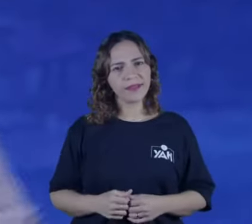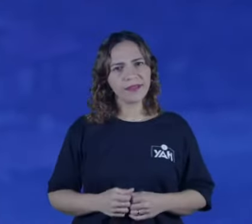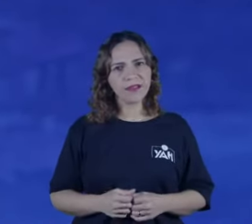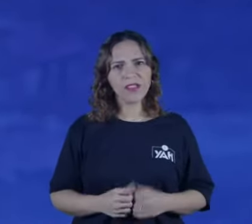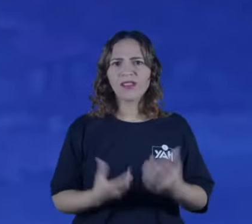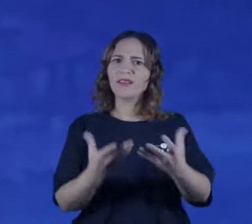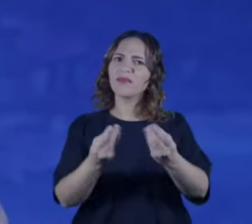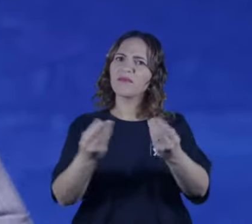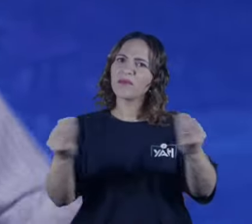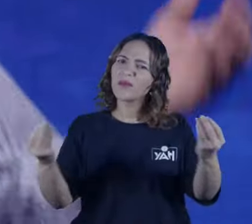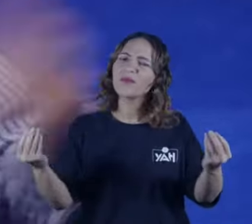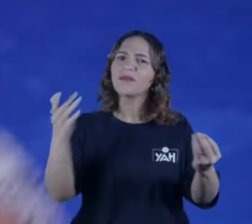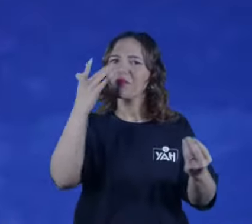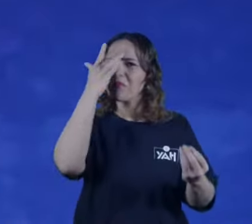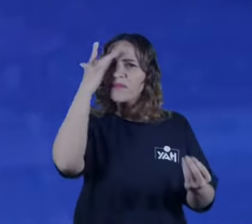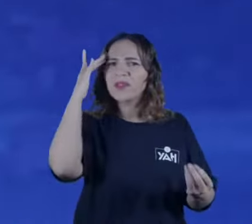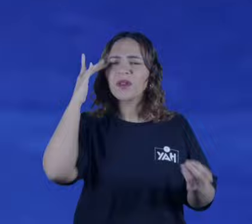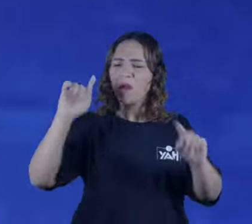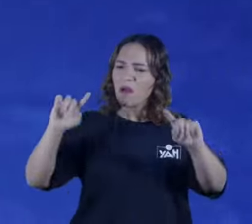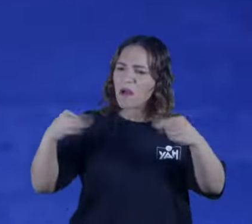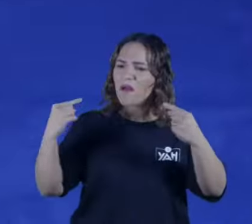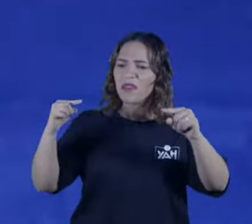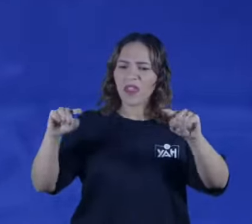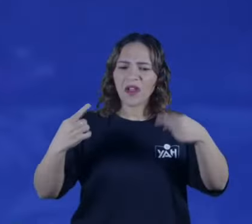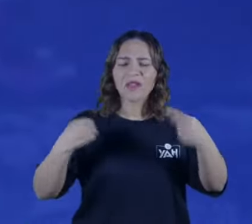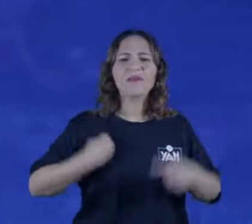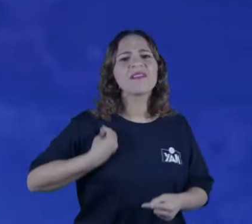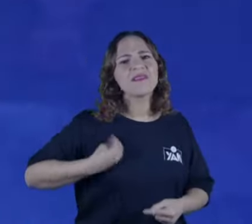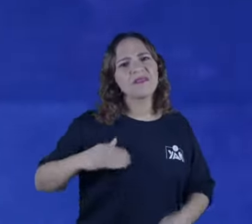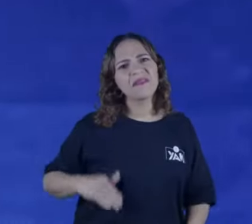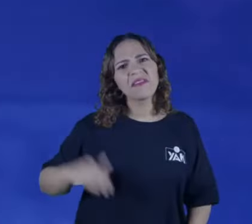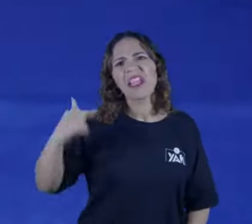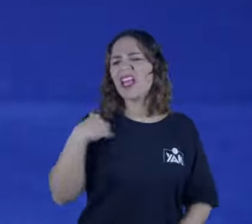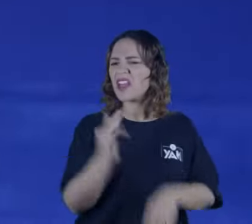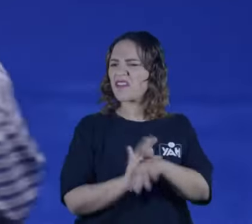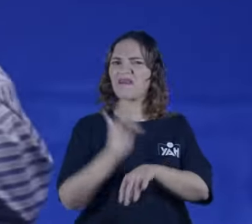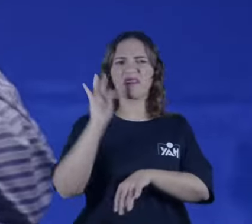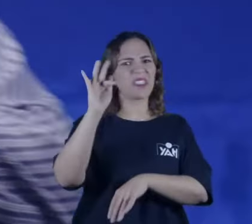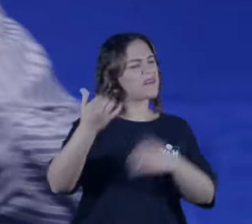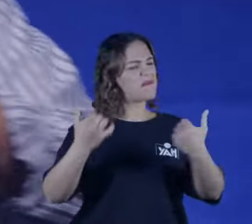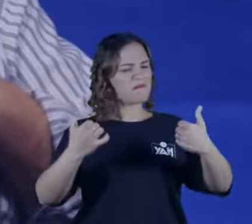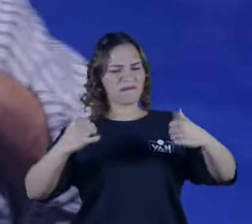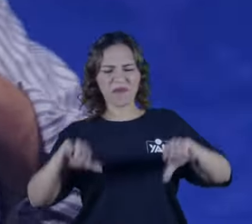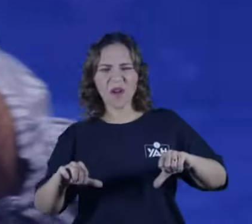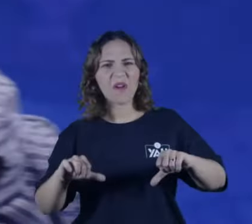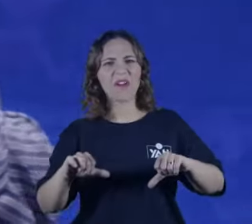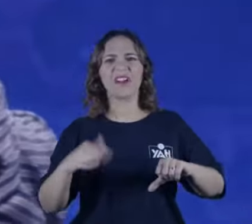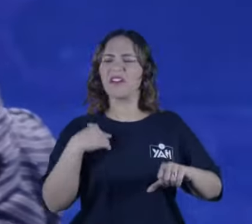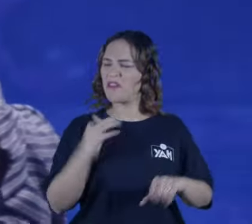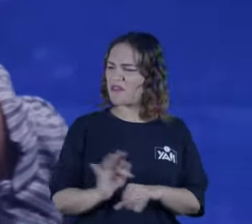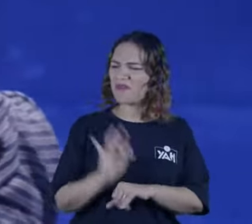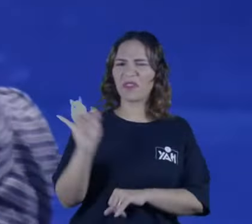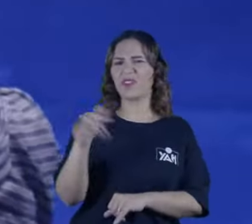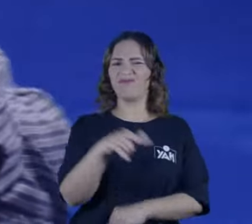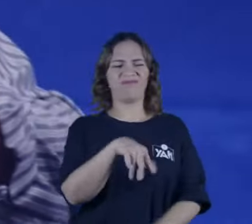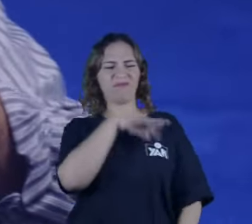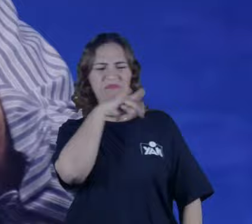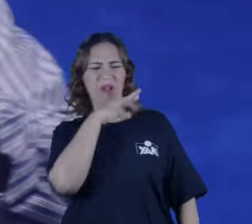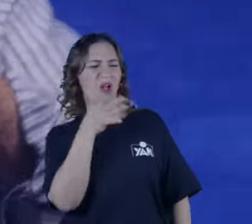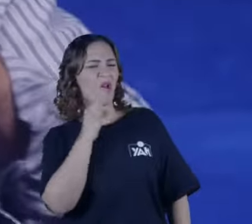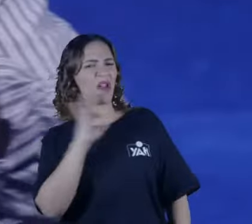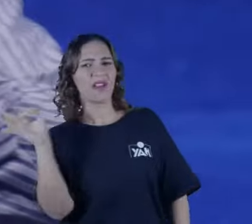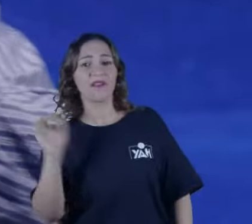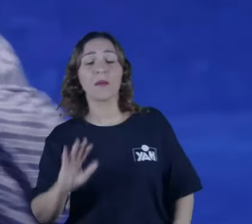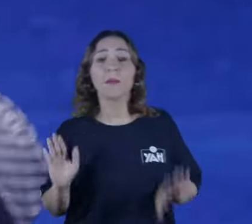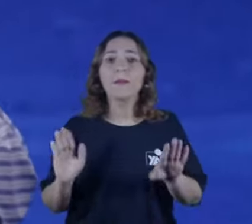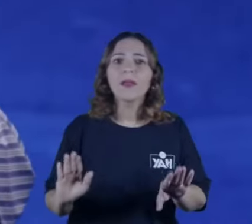Muitas declarações foram feitas contra a minha vida, de que eu não tinha futuro a não ser um futuro terrível e tenebroso.